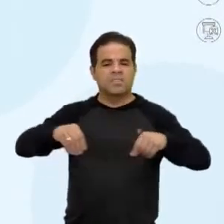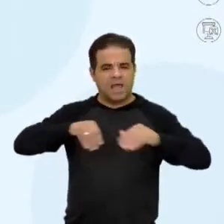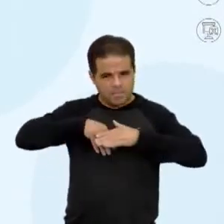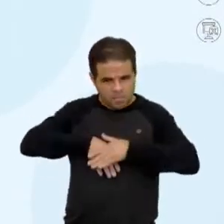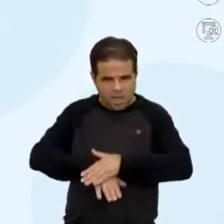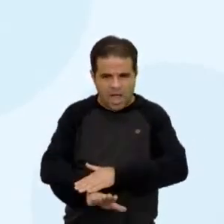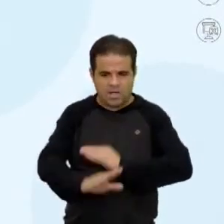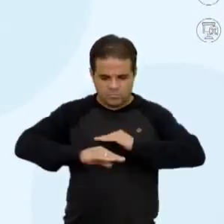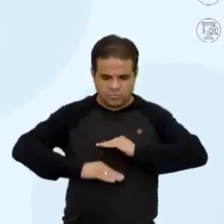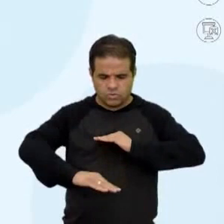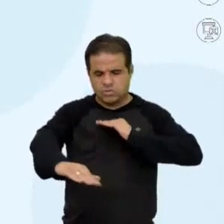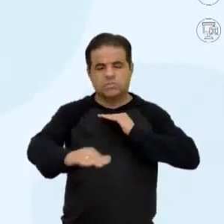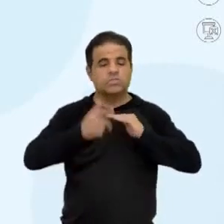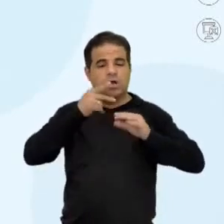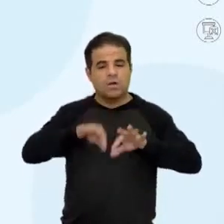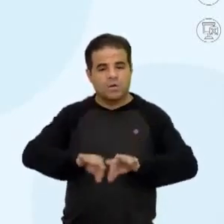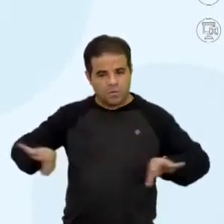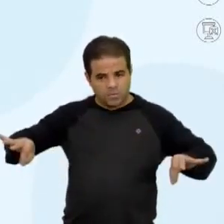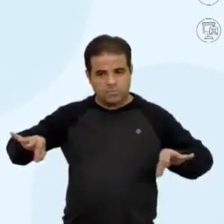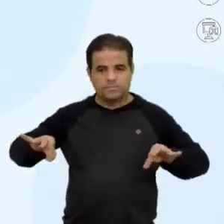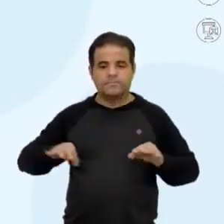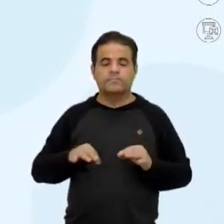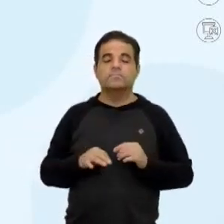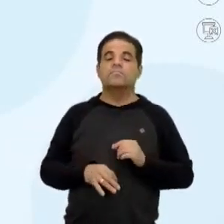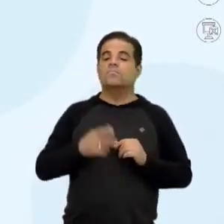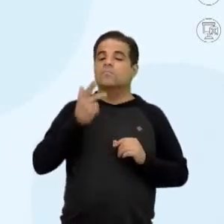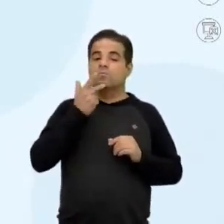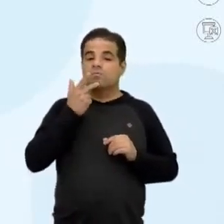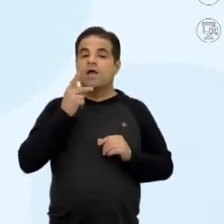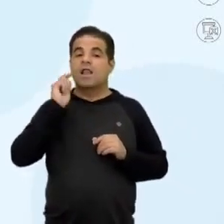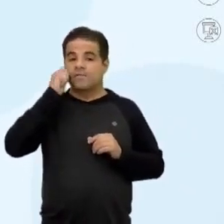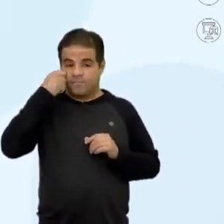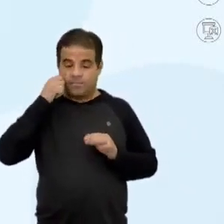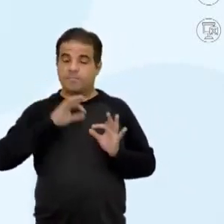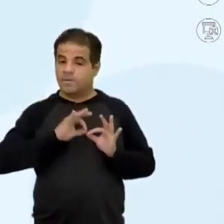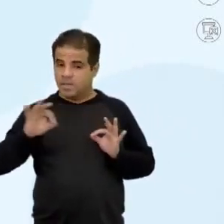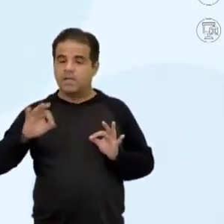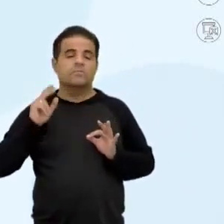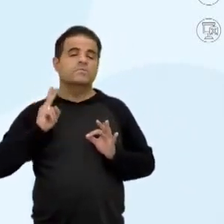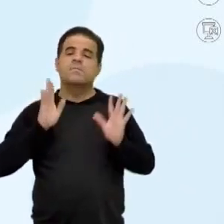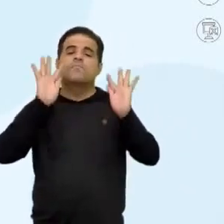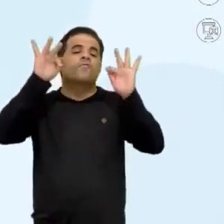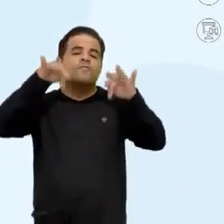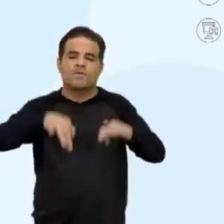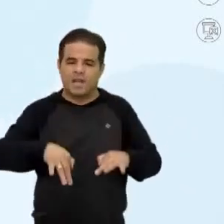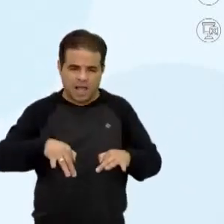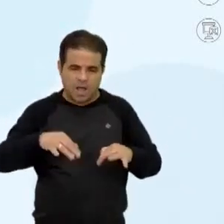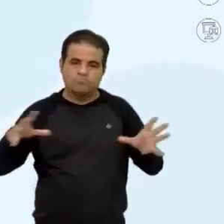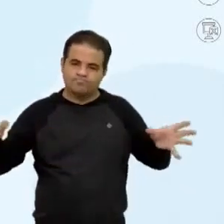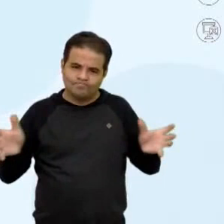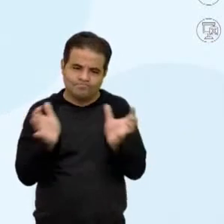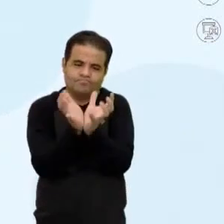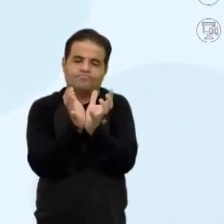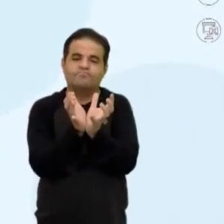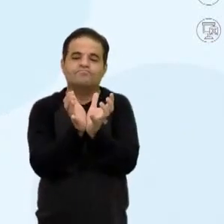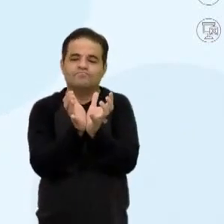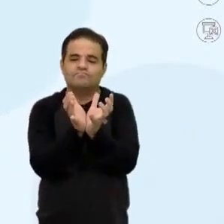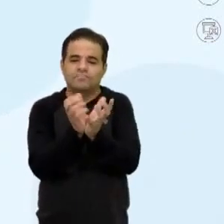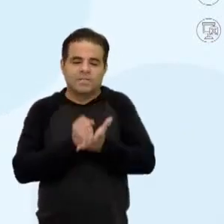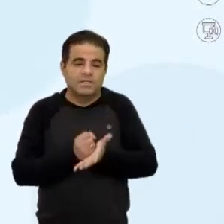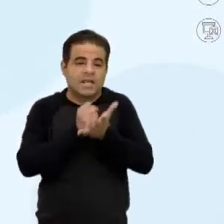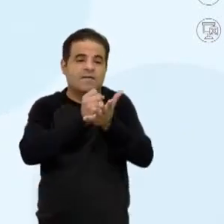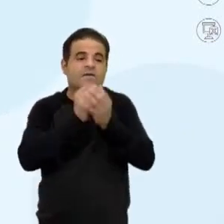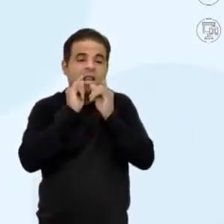Então, quando a gente está falando do fio preto, ele está sempre no final do circuito, né? Ele está levando a